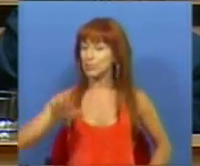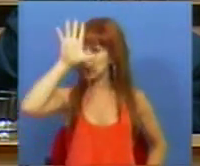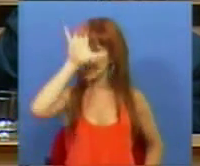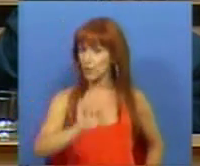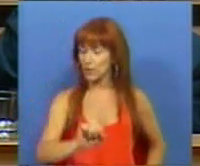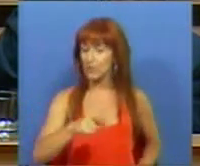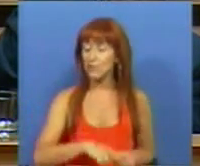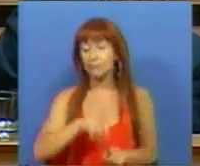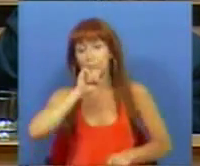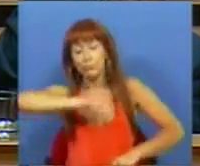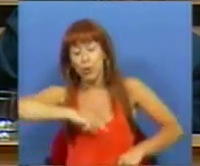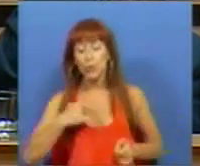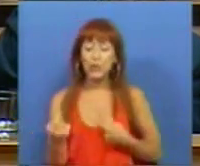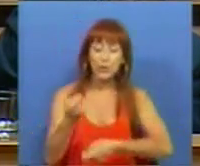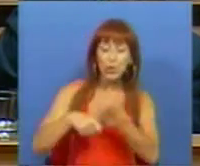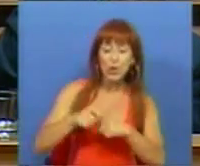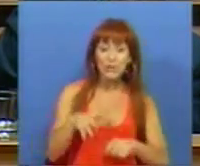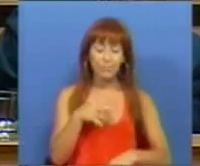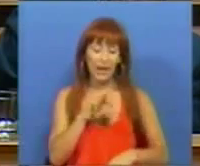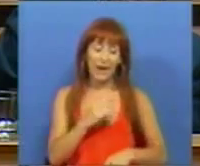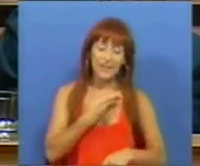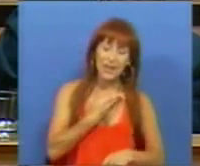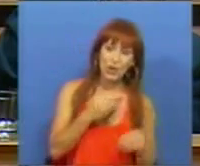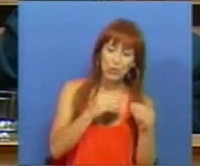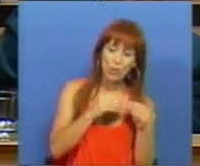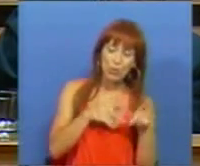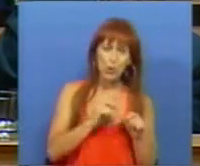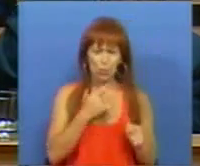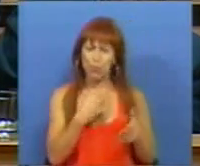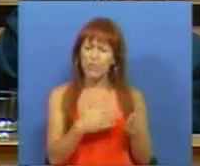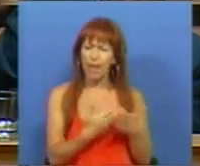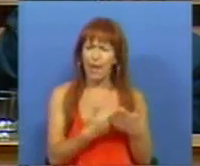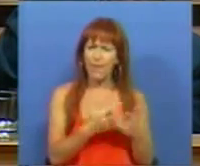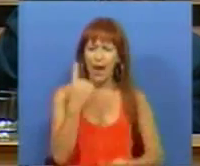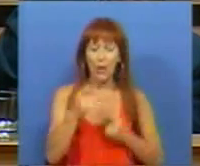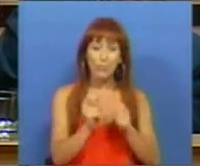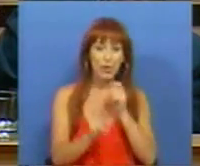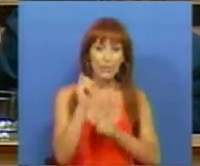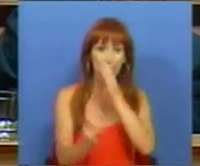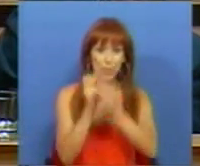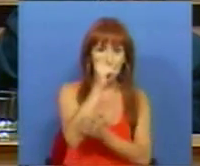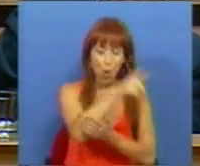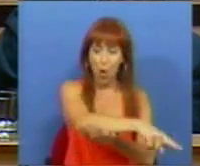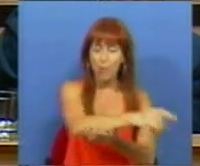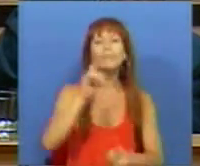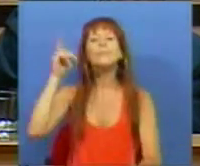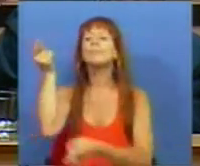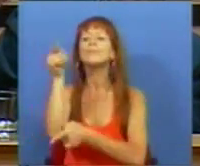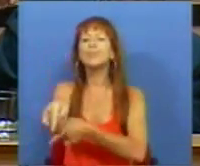Governo, porventura nas negociações com o PSD, que já tantos frutos têm dado em aumento de impostos,